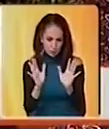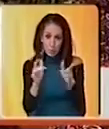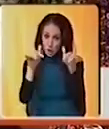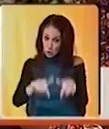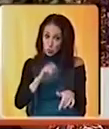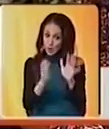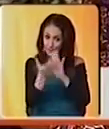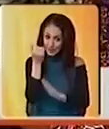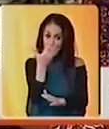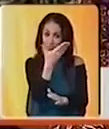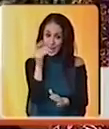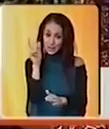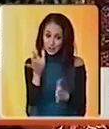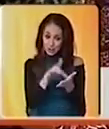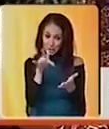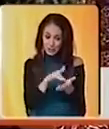Editora,